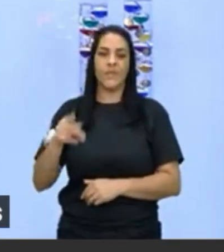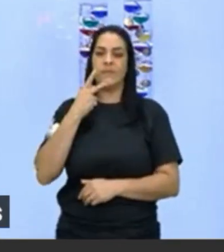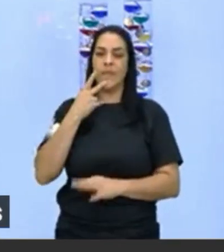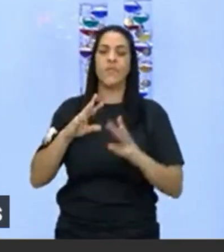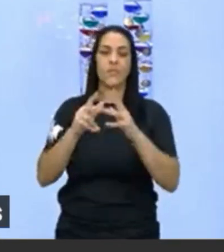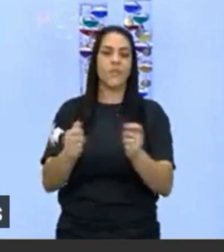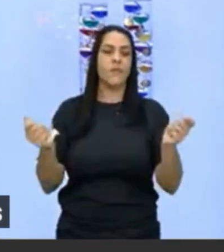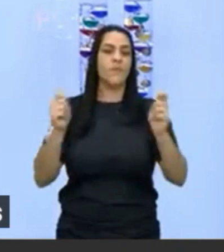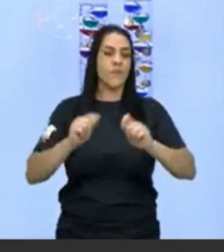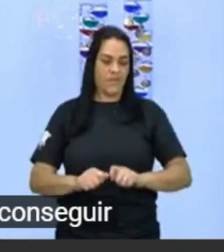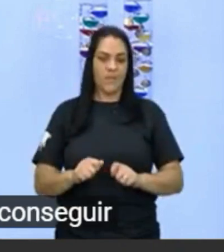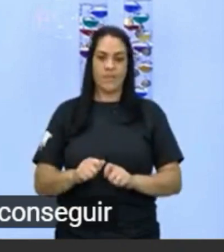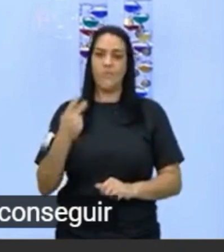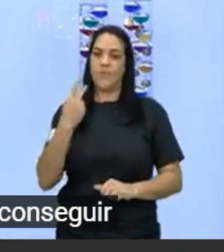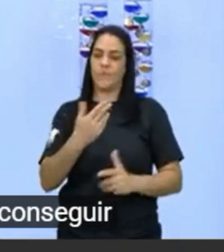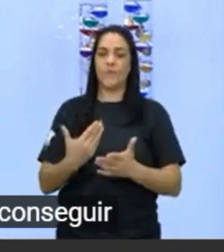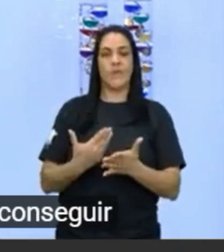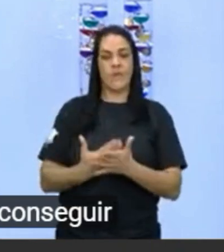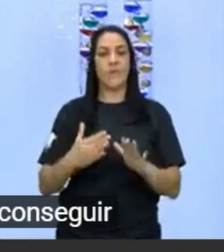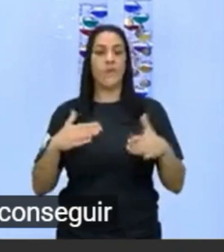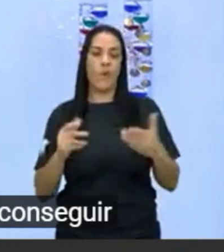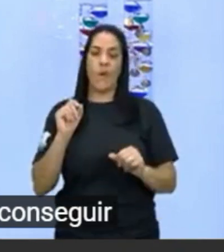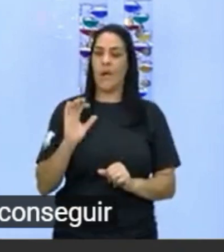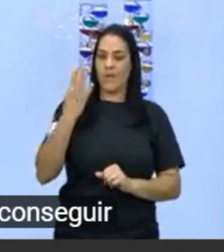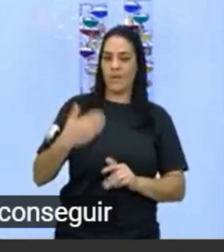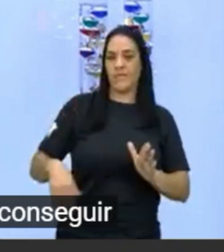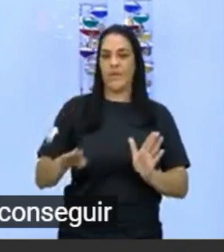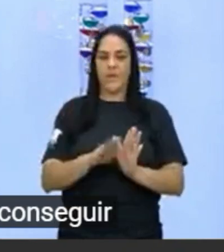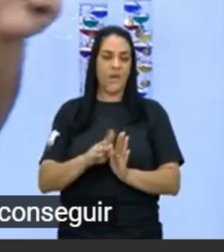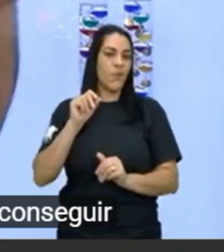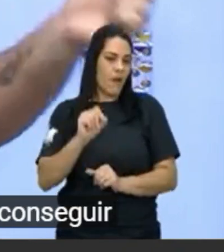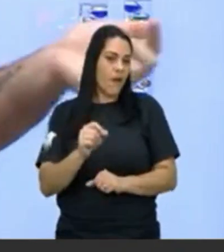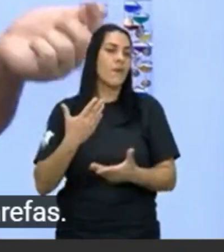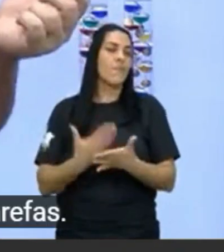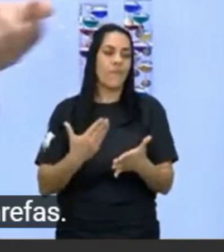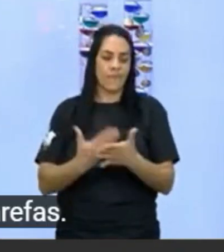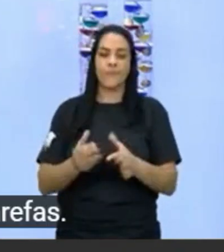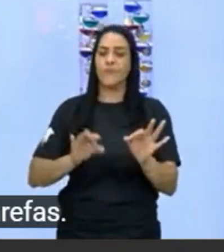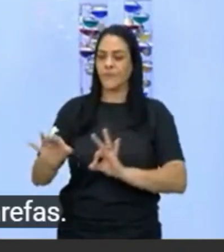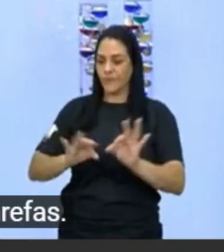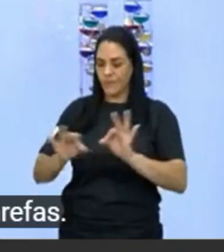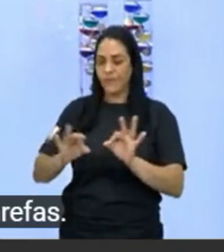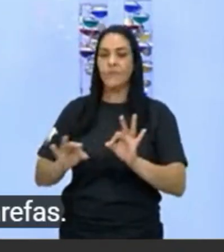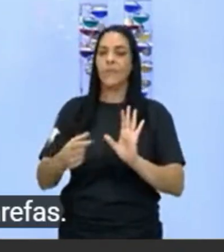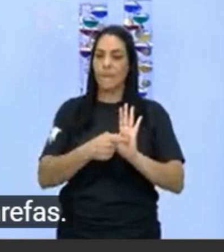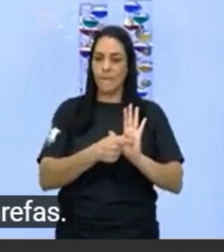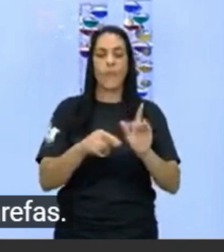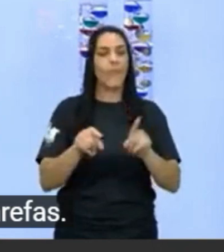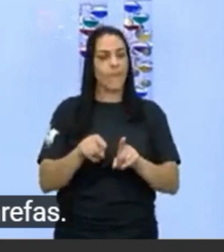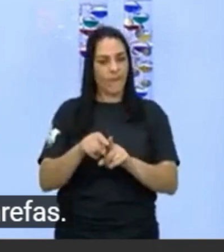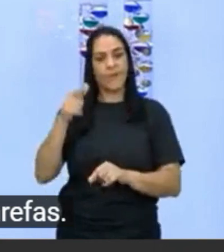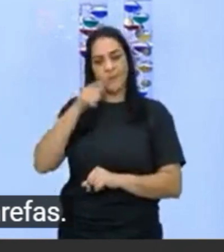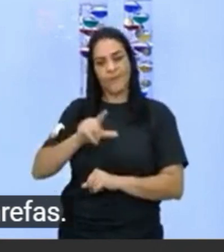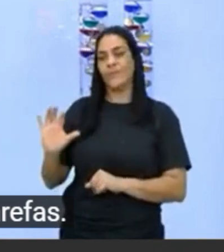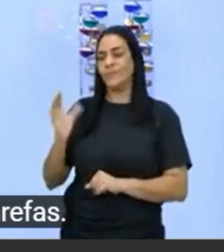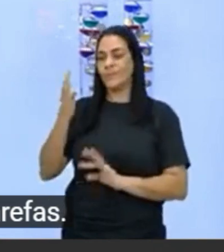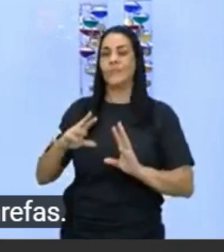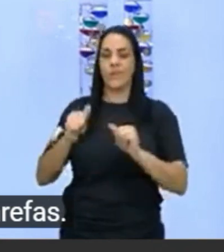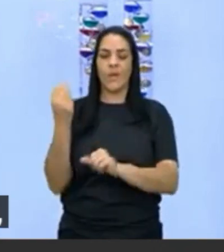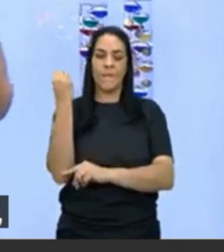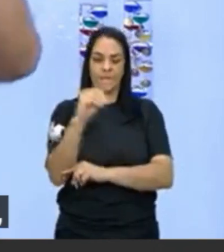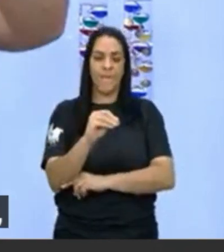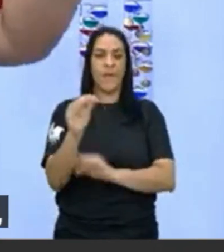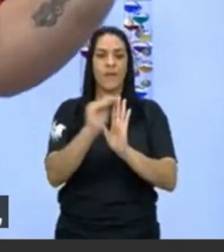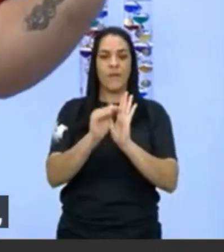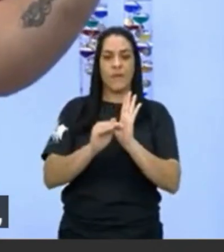de todas essas possibilidades aos seus alunos. E ainda, eles chegaram a um ponto da aula de conseguir programar essa placa e ainda realizar a postagem